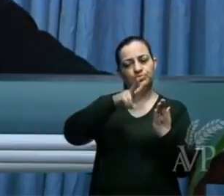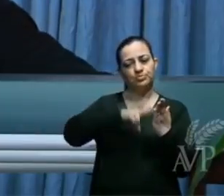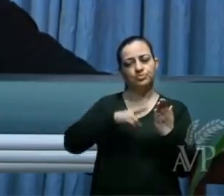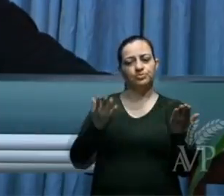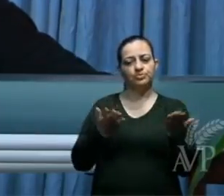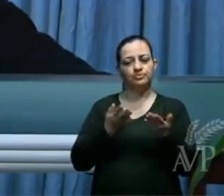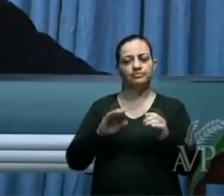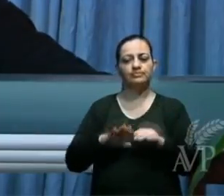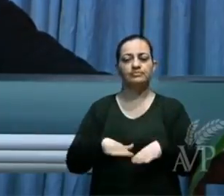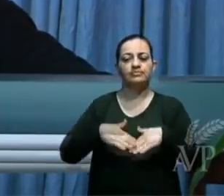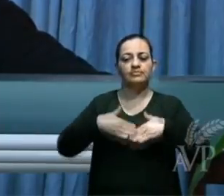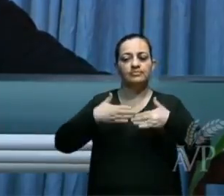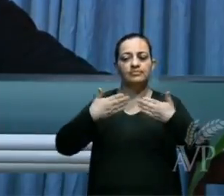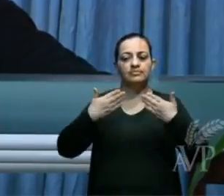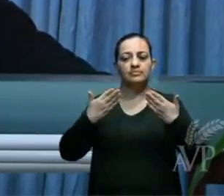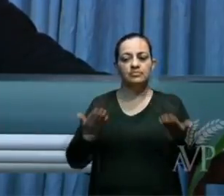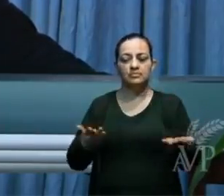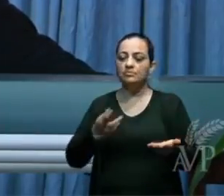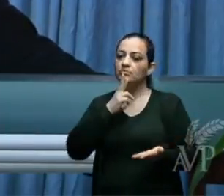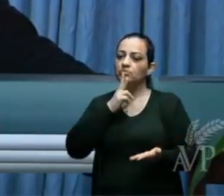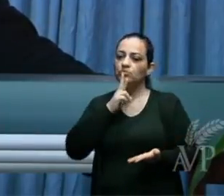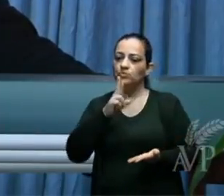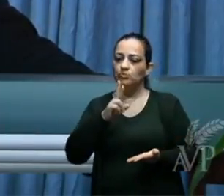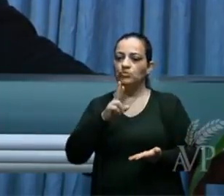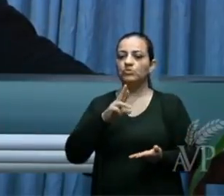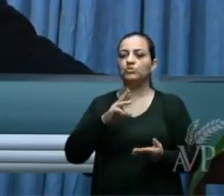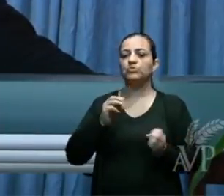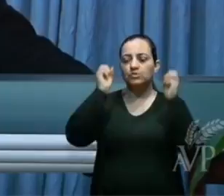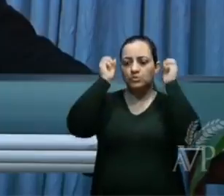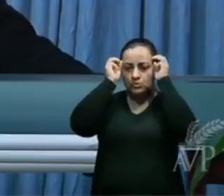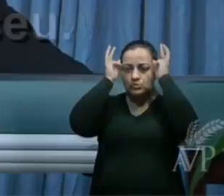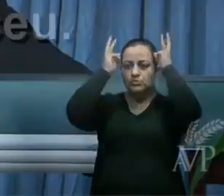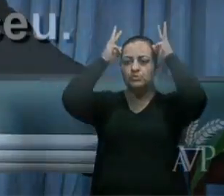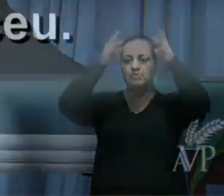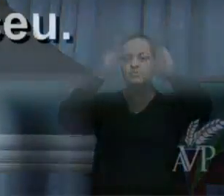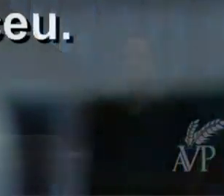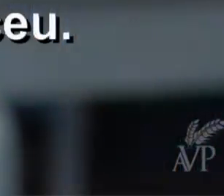então respondeu moisés disse